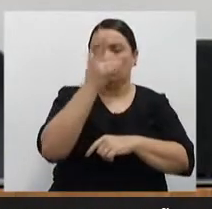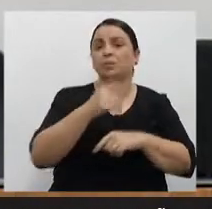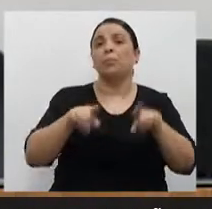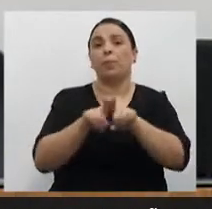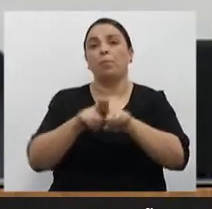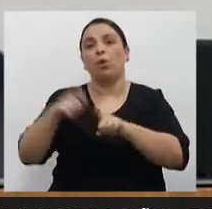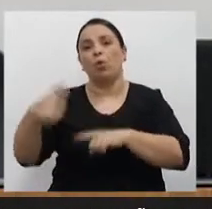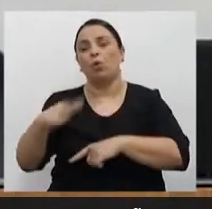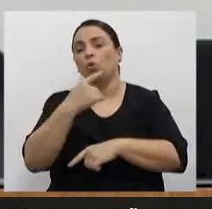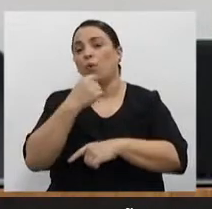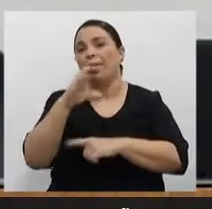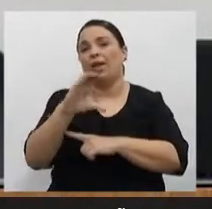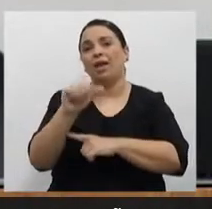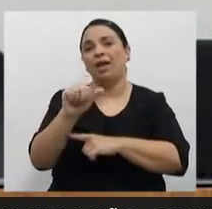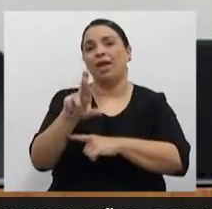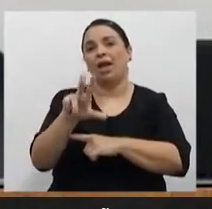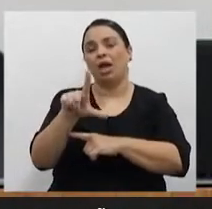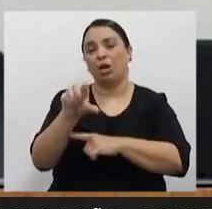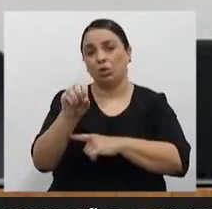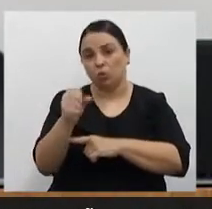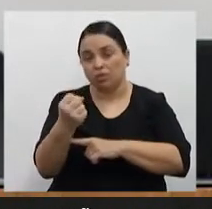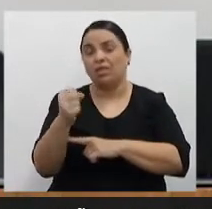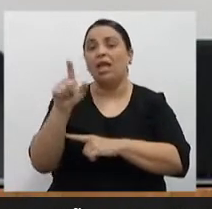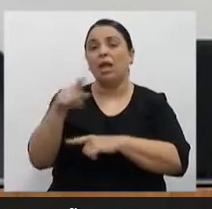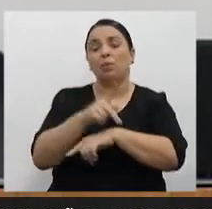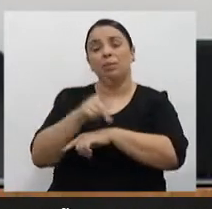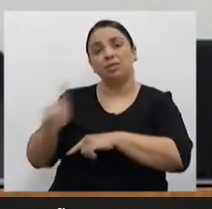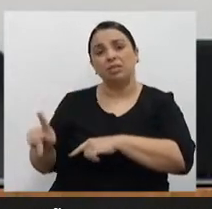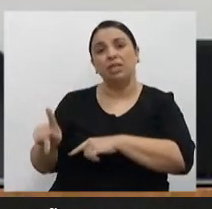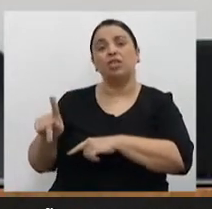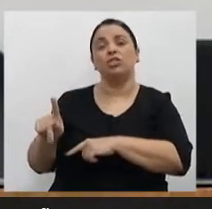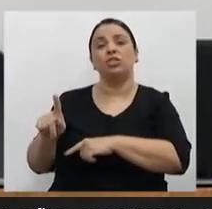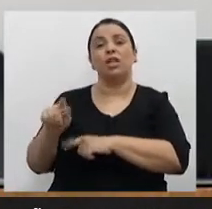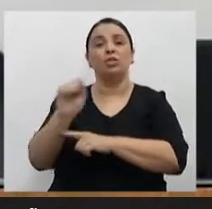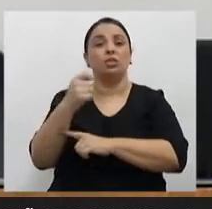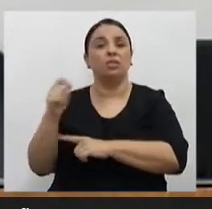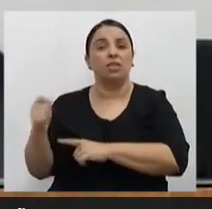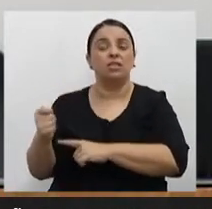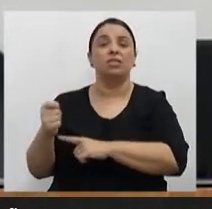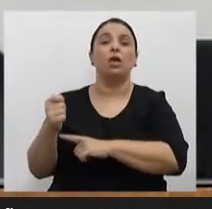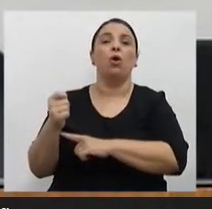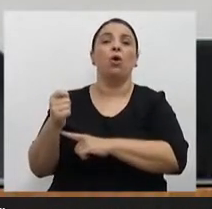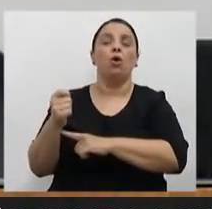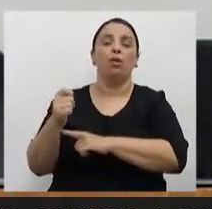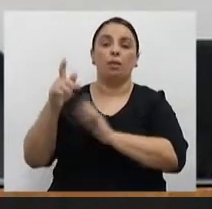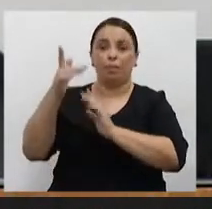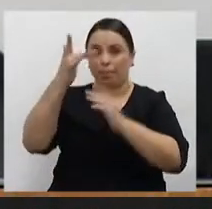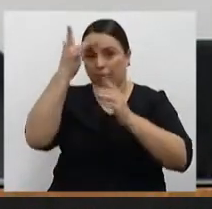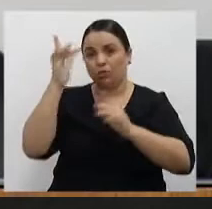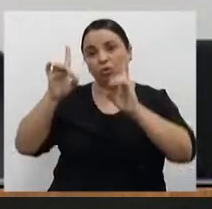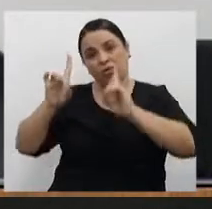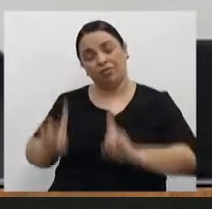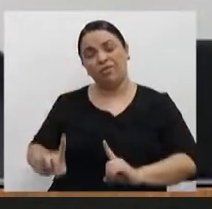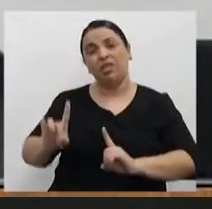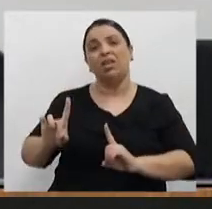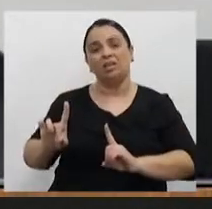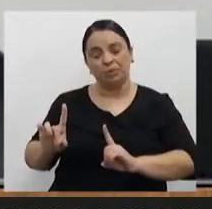Roberto Beto da Silva, presidente da Associação dos Deficientes do Oeste de Minas, a DEFON. Está aqui a Selma